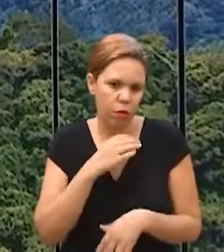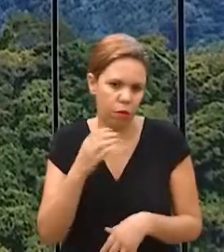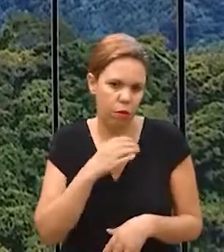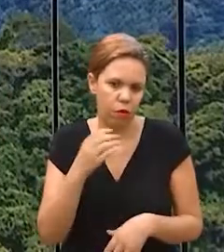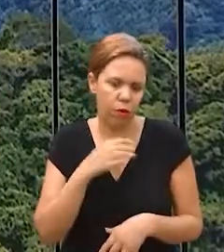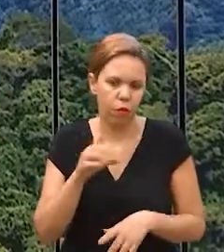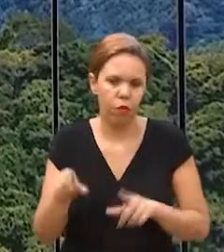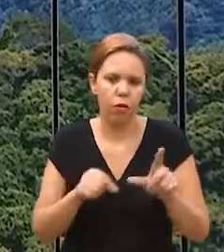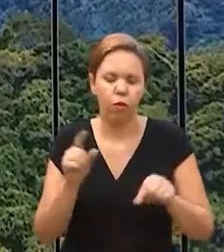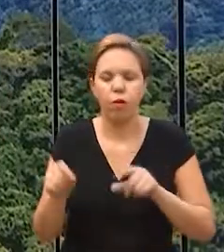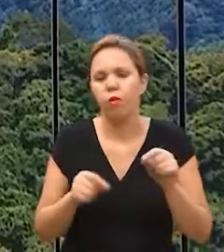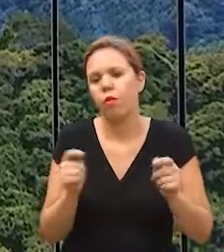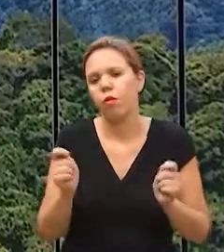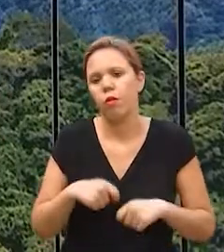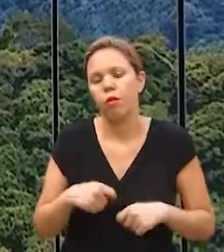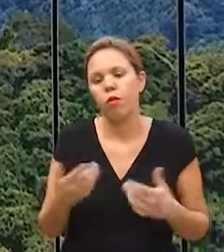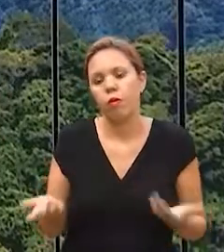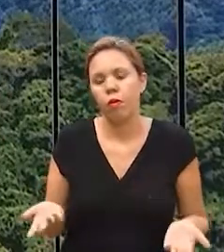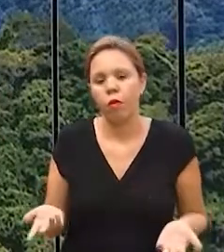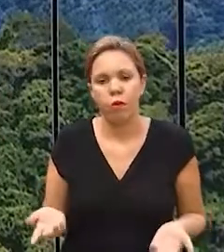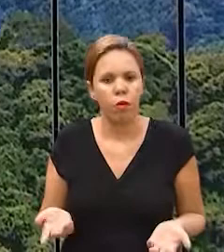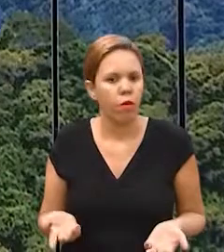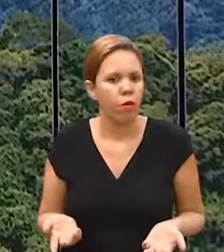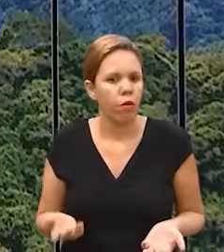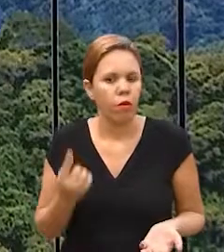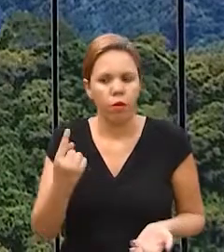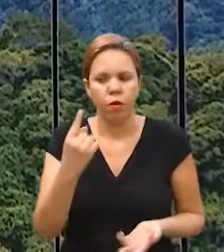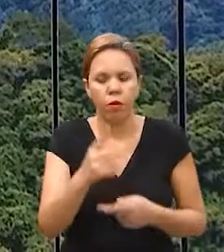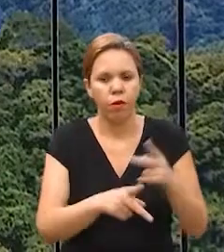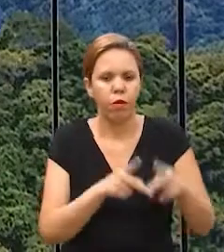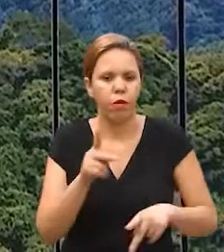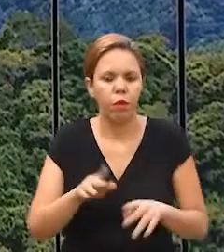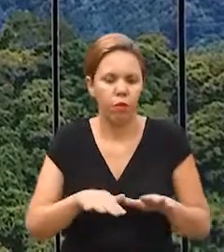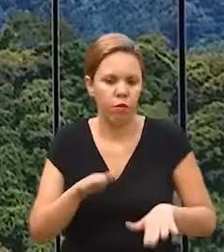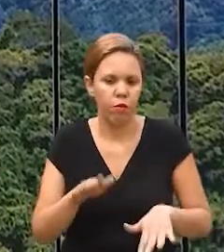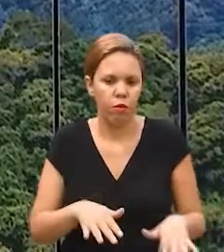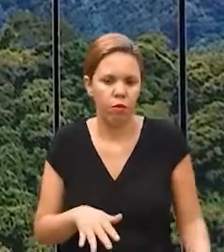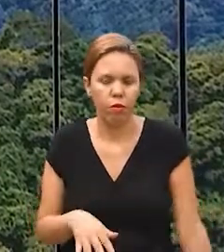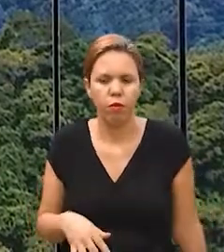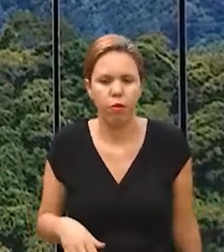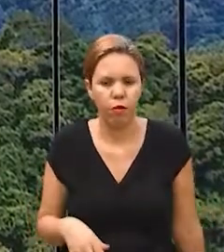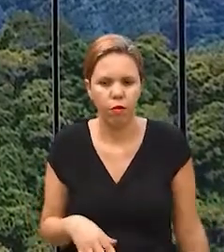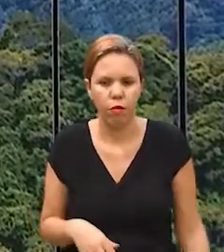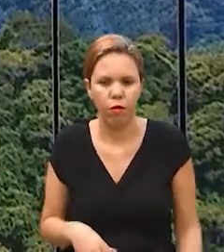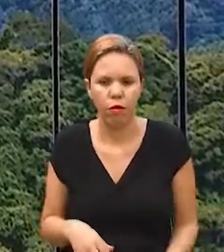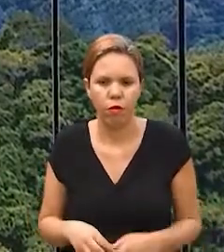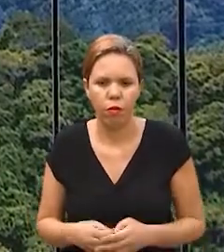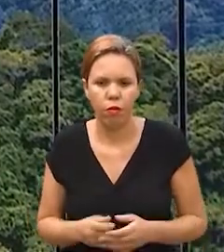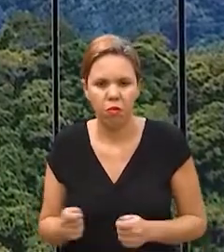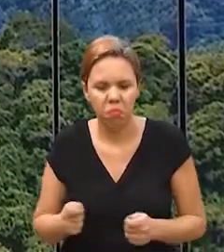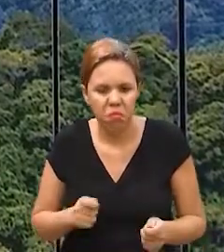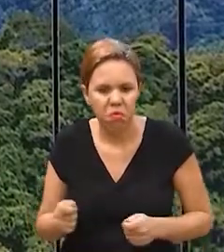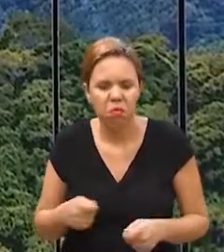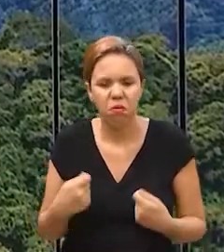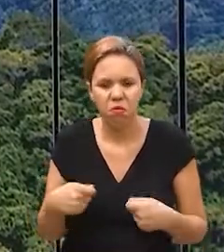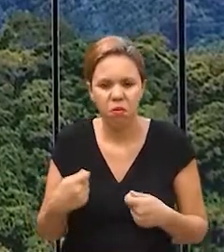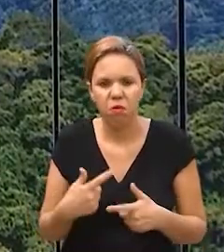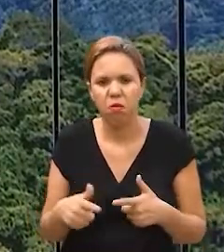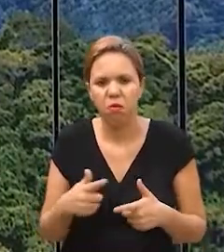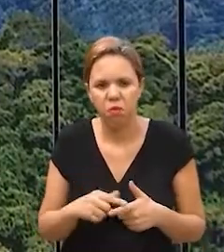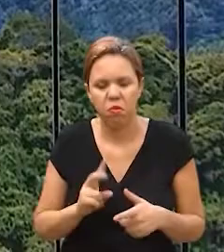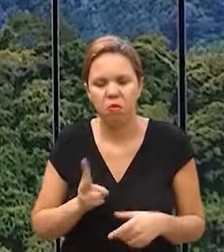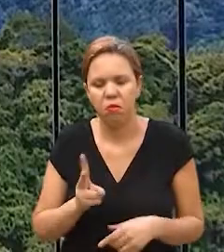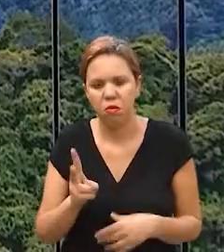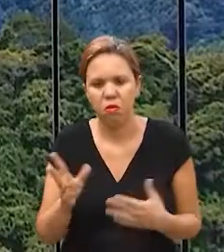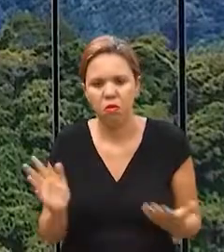opções, e o individualismo às vezes acaba tomando conta das necessidades, problemas o tempo todo, e a pessoa